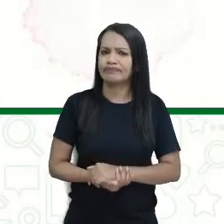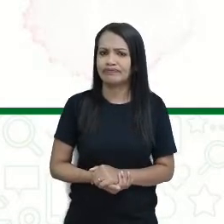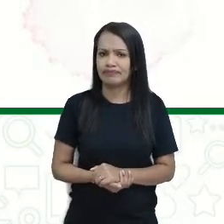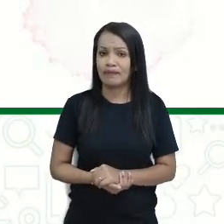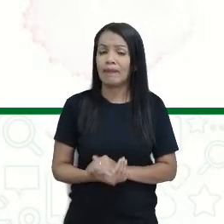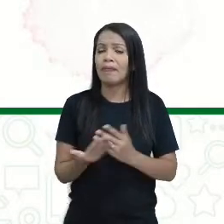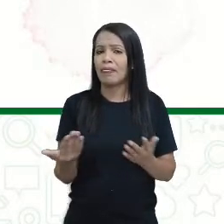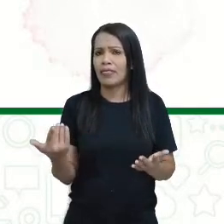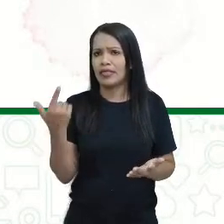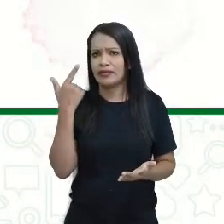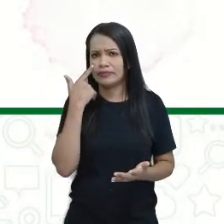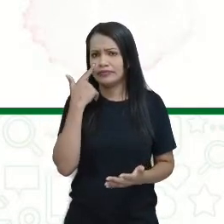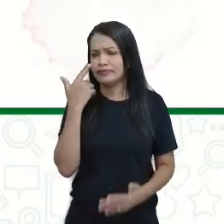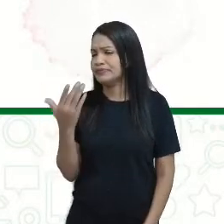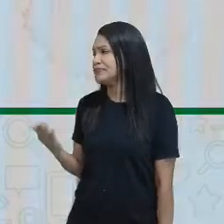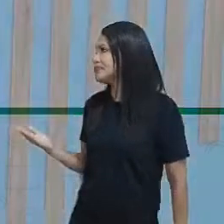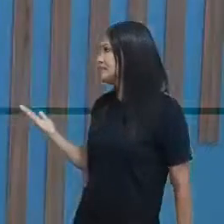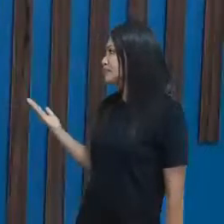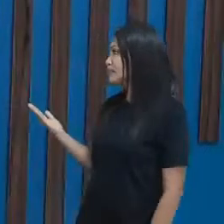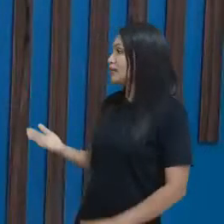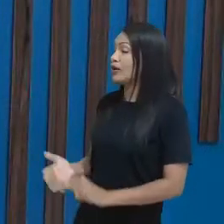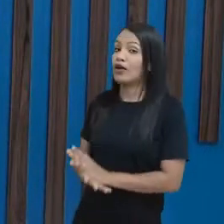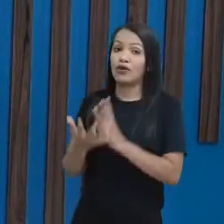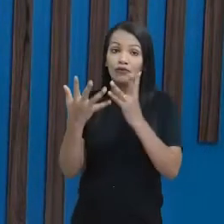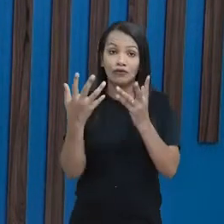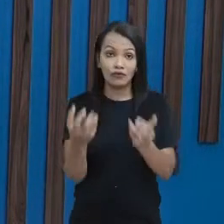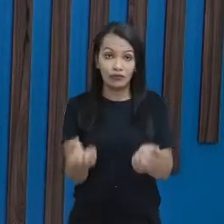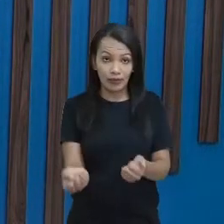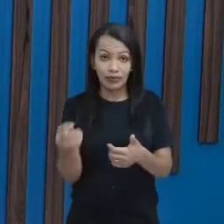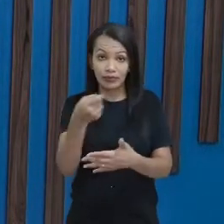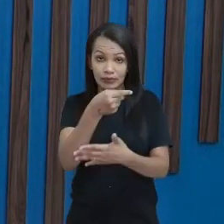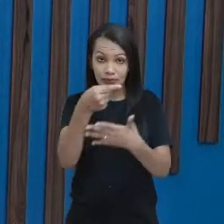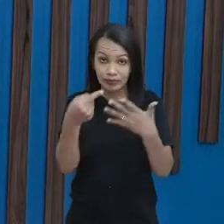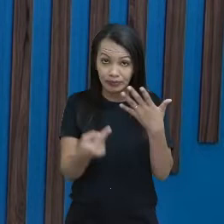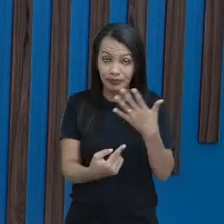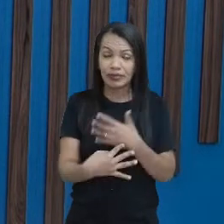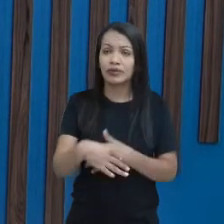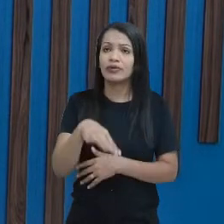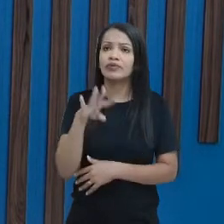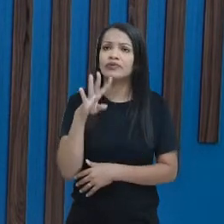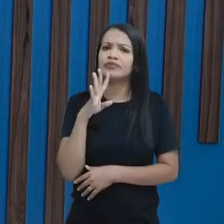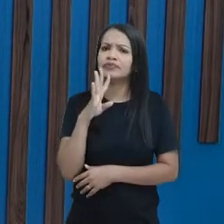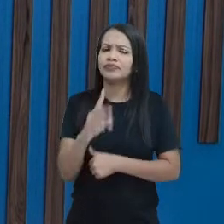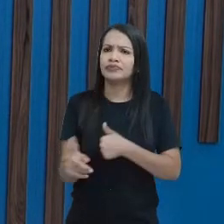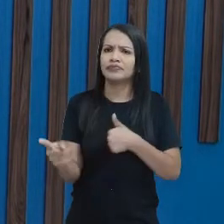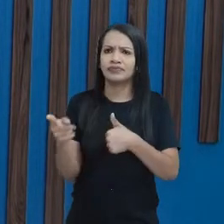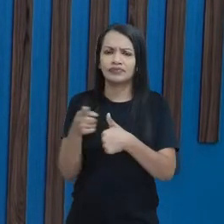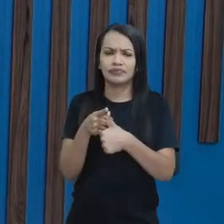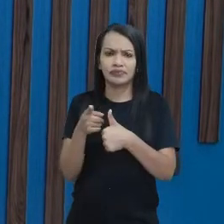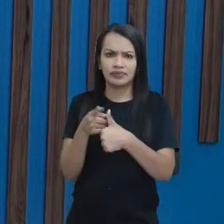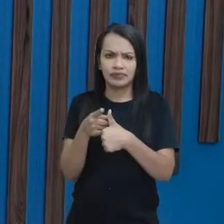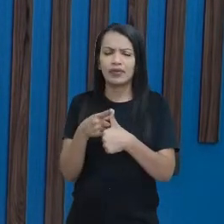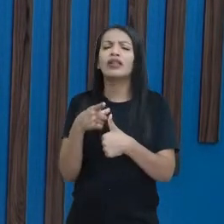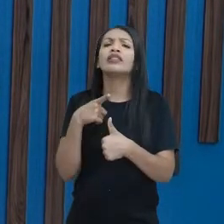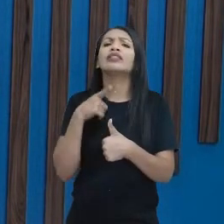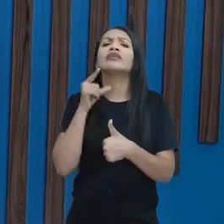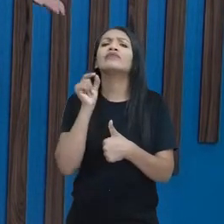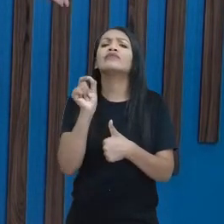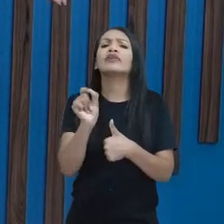de forma enumerada. Vamos conhecer esses elementos da narrativa. Como o primeiro elemento tem que